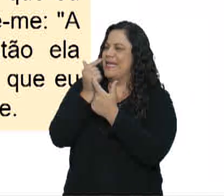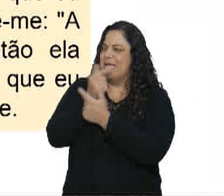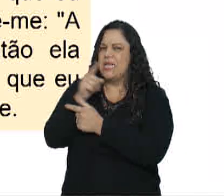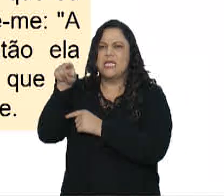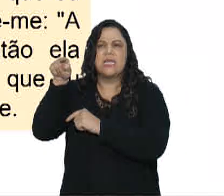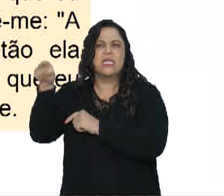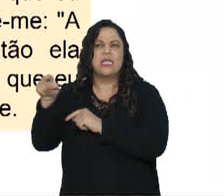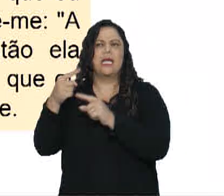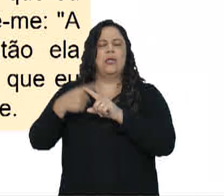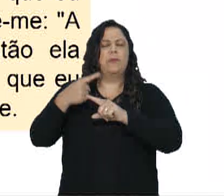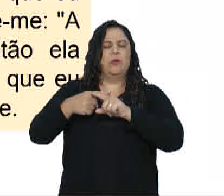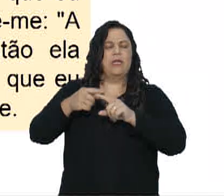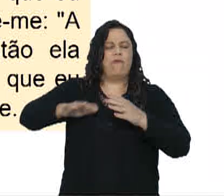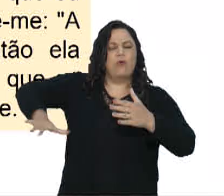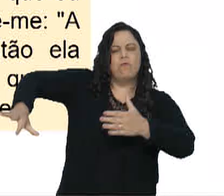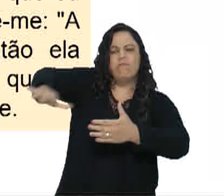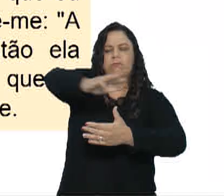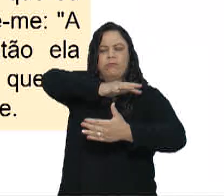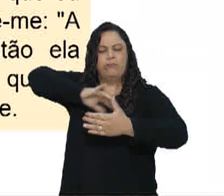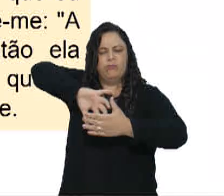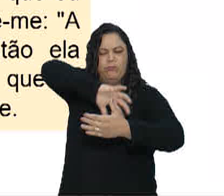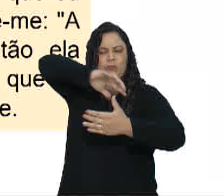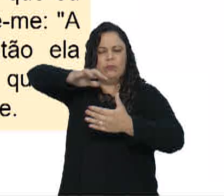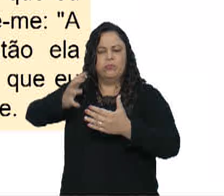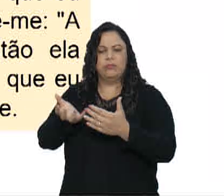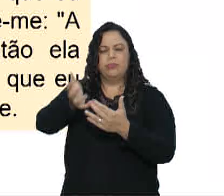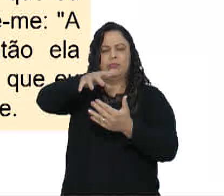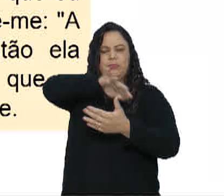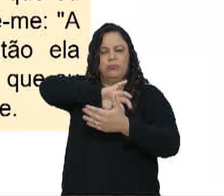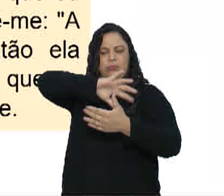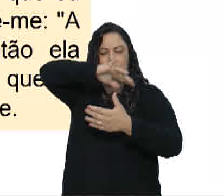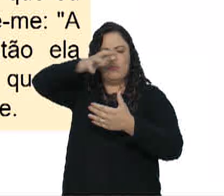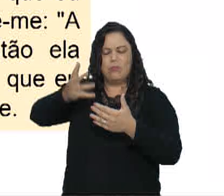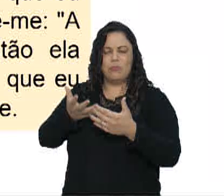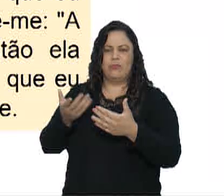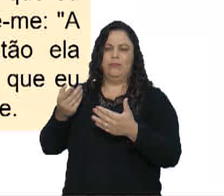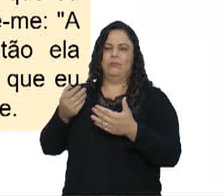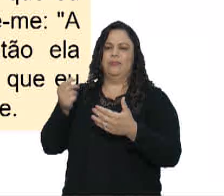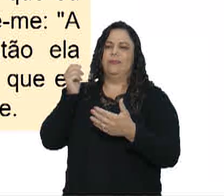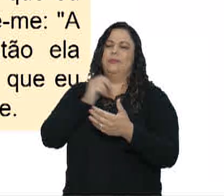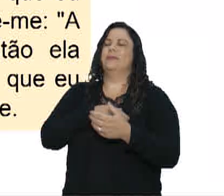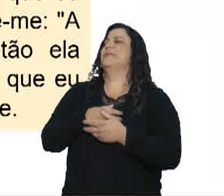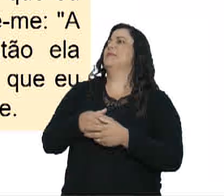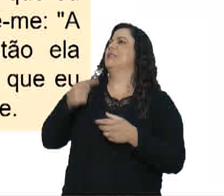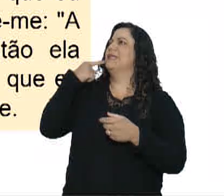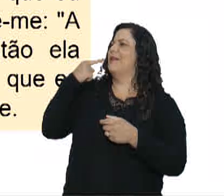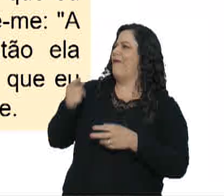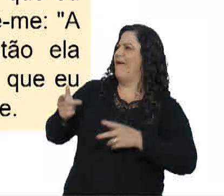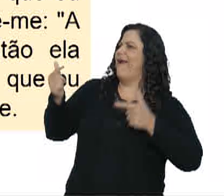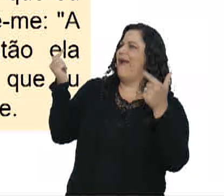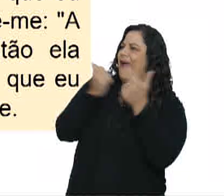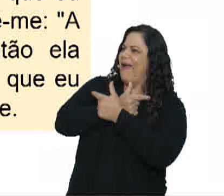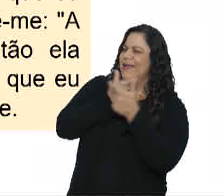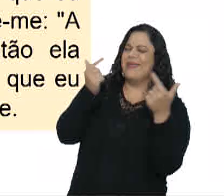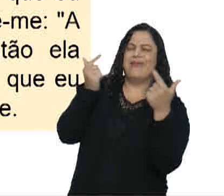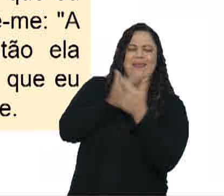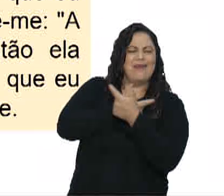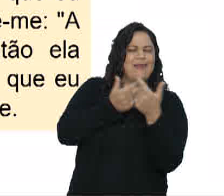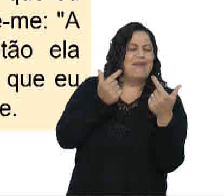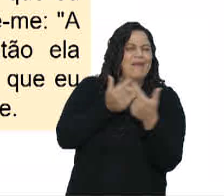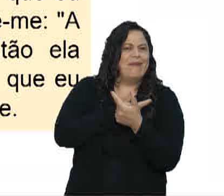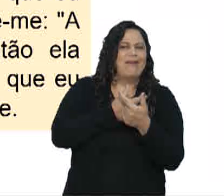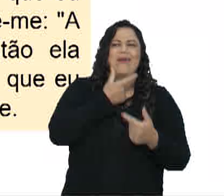A diferença é que o fazia por outras palavras. Ria, os homens são assim,